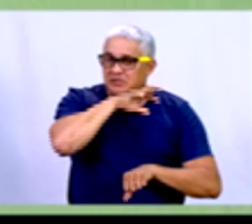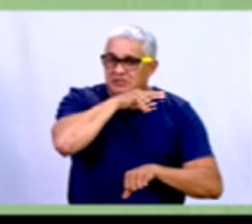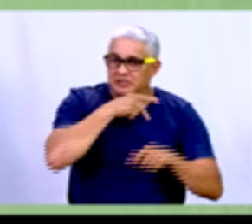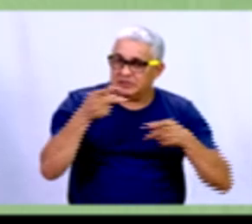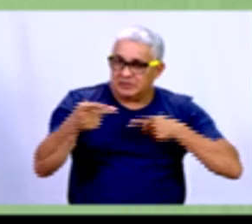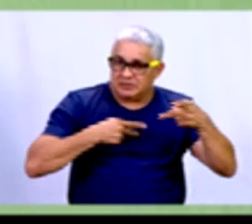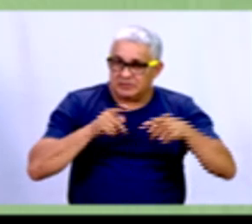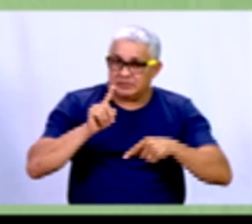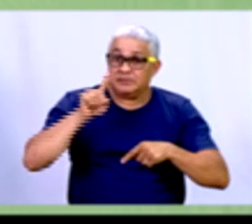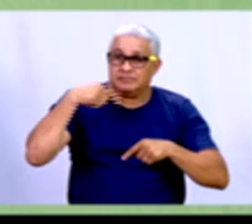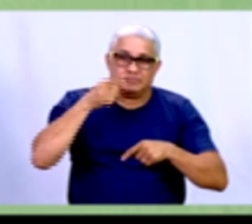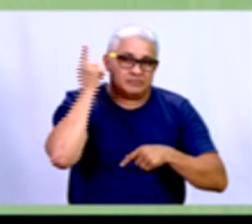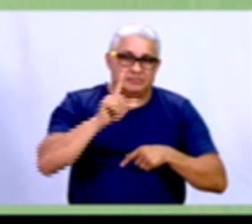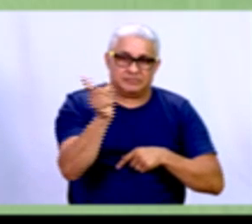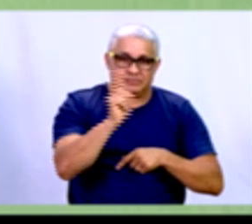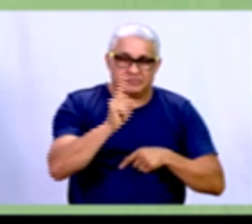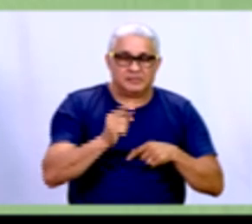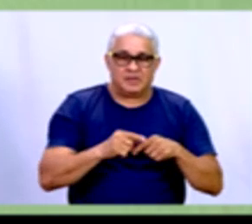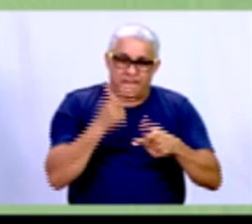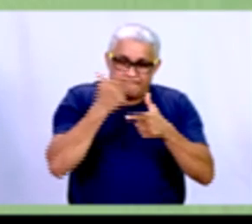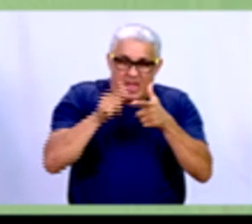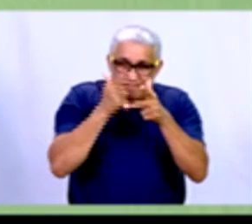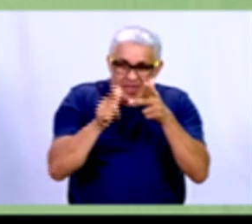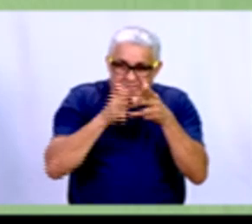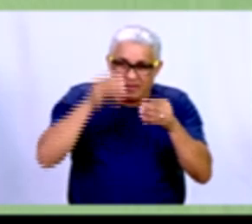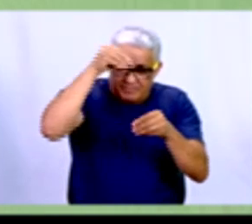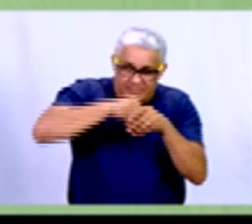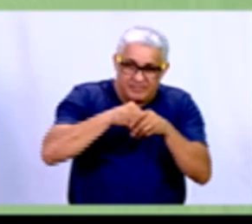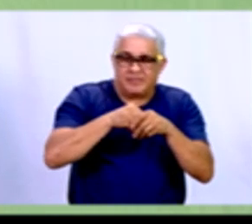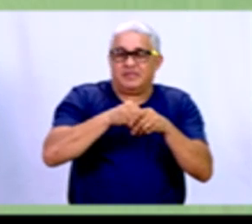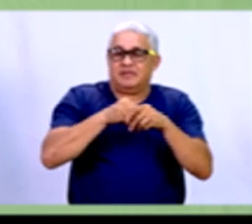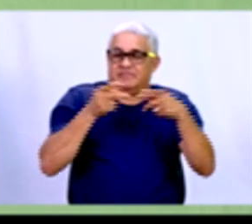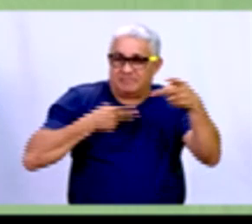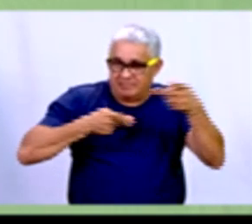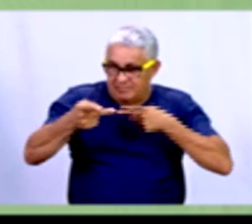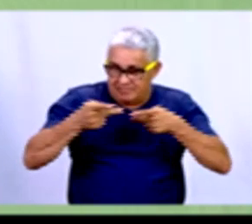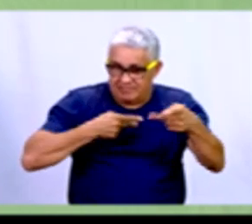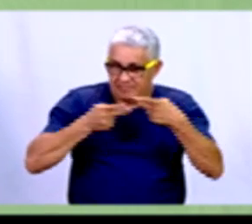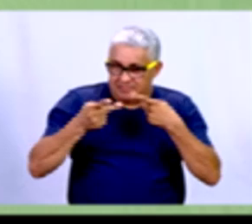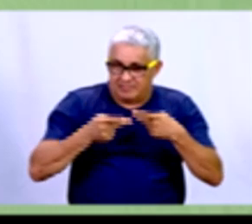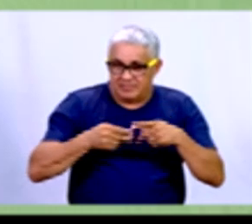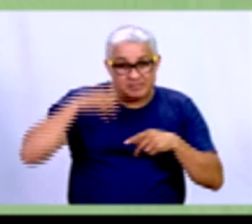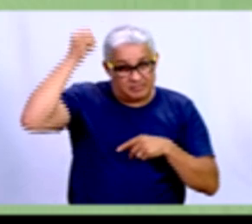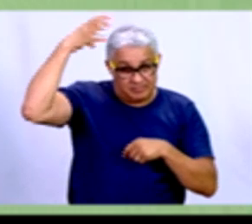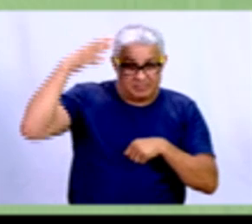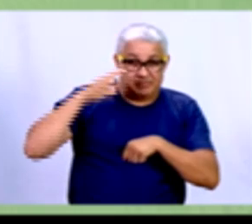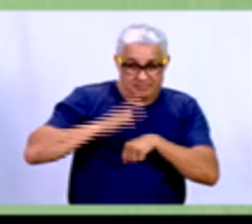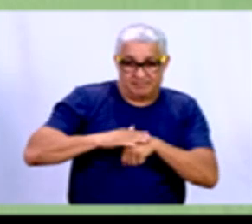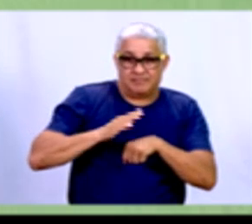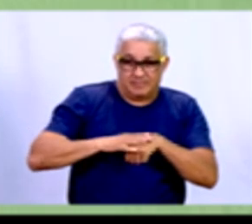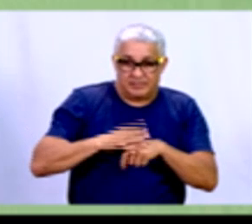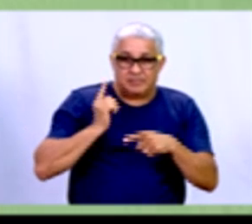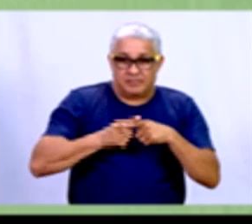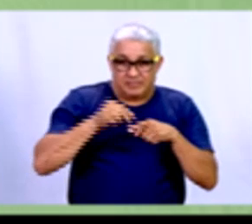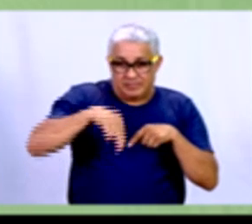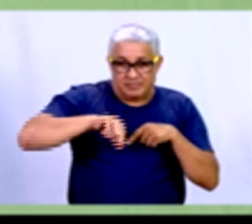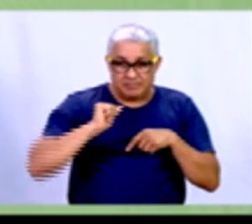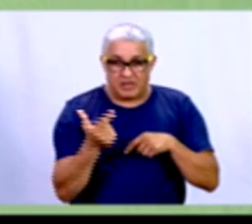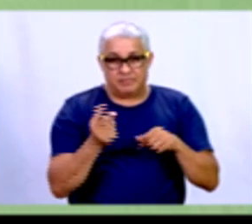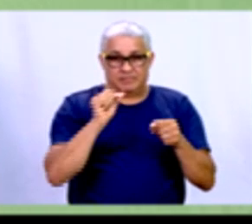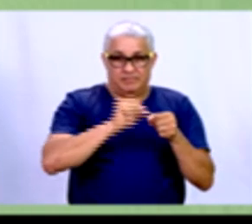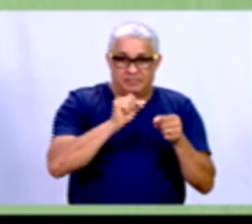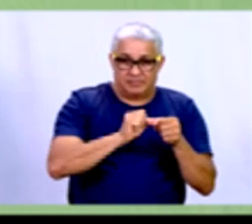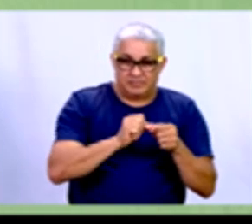eu não consigo resolver os problemas que eu gerei por conta do projeto ter sido mal elaborado.